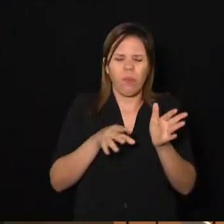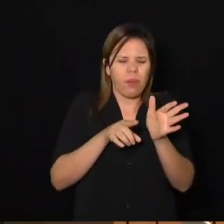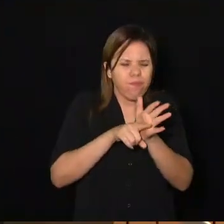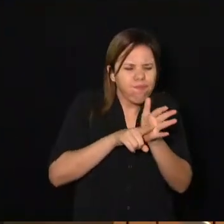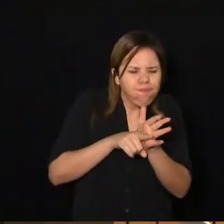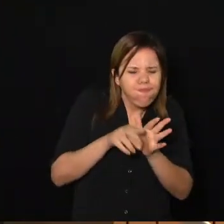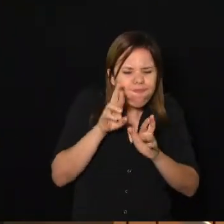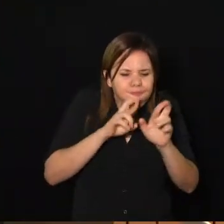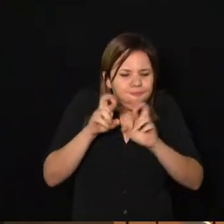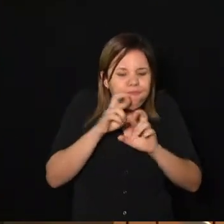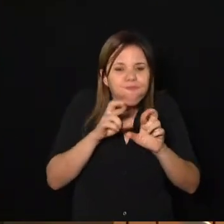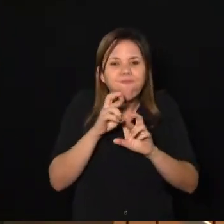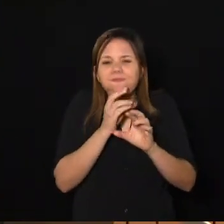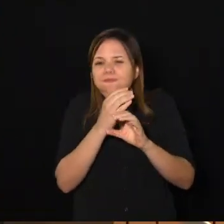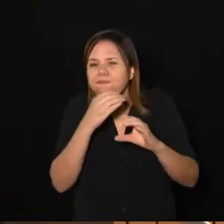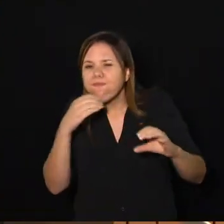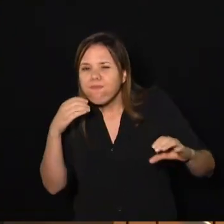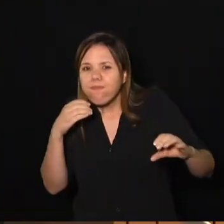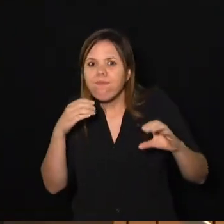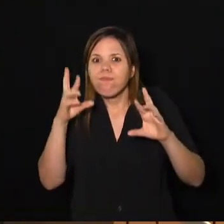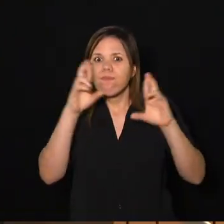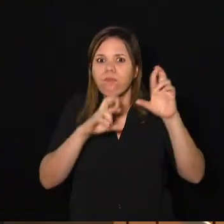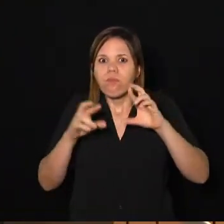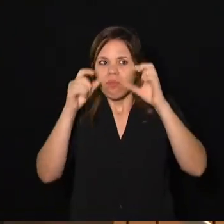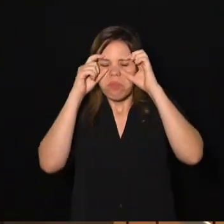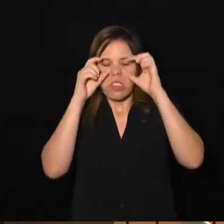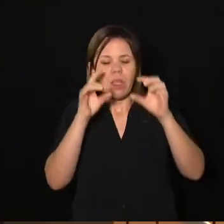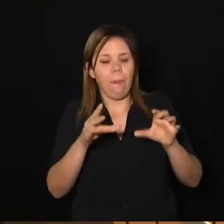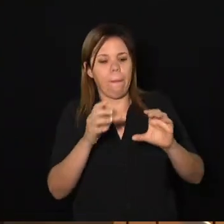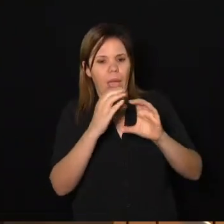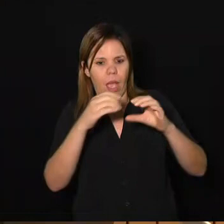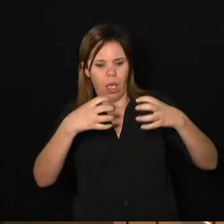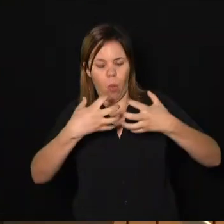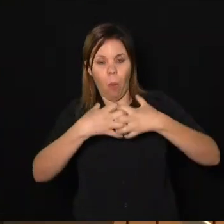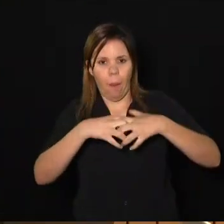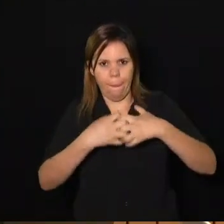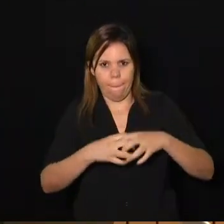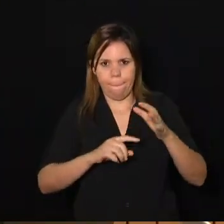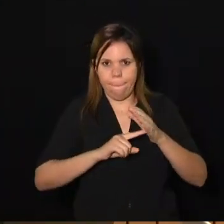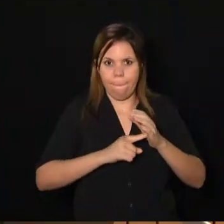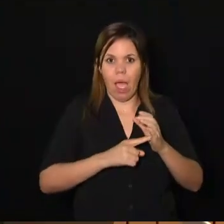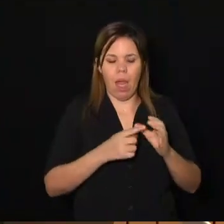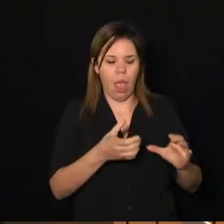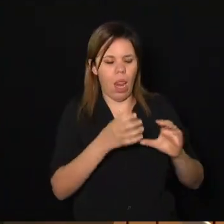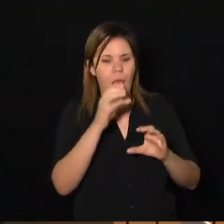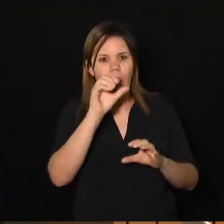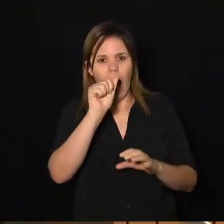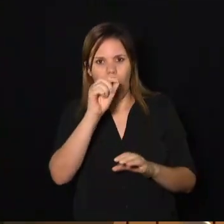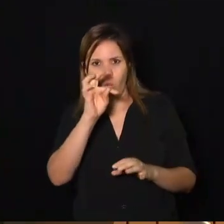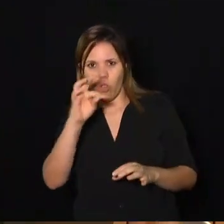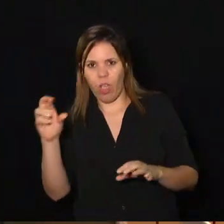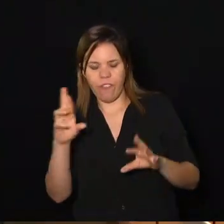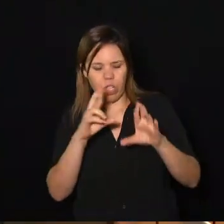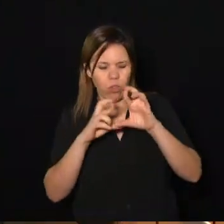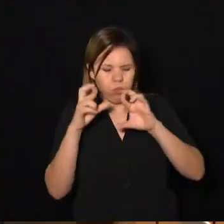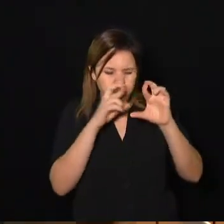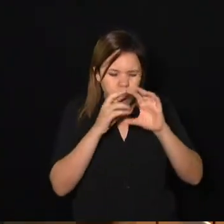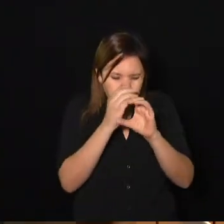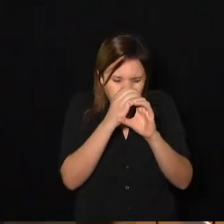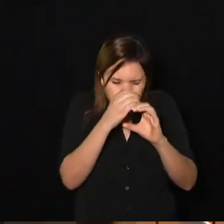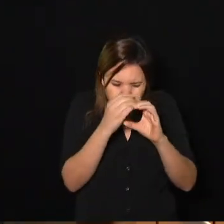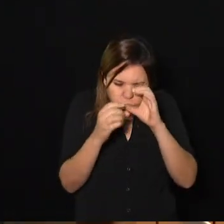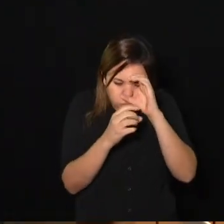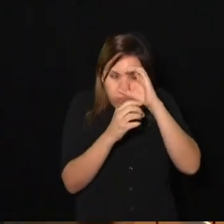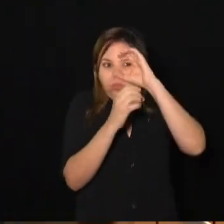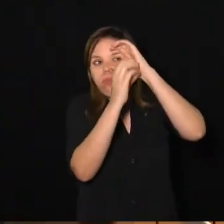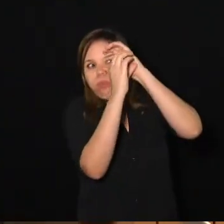pegava um um autorrefrator que as pessoas já estão utilizando em alguns locais e estava resolvido o problema da cidade